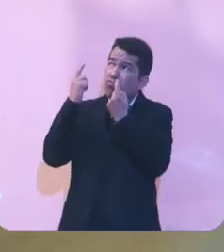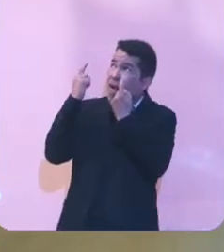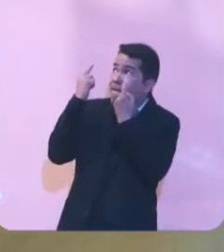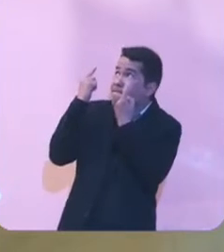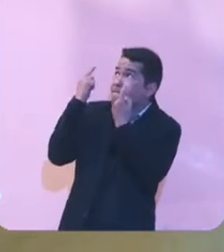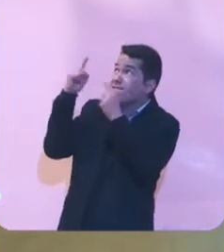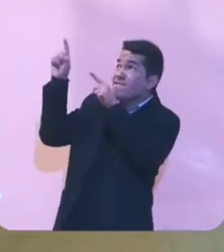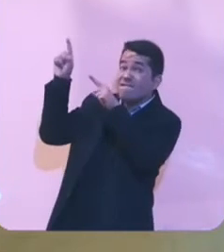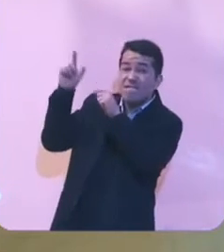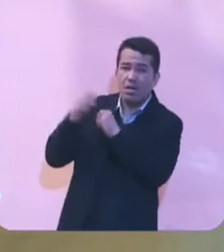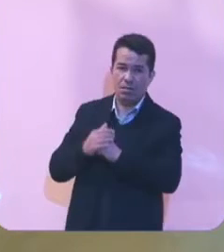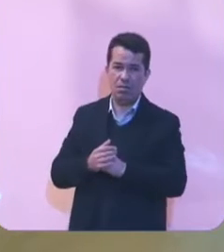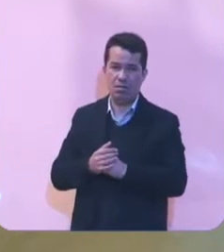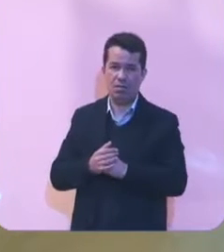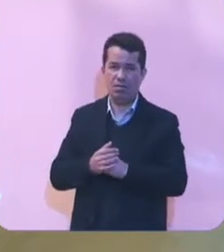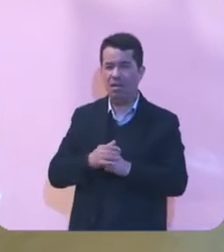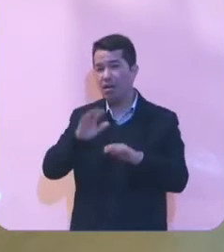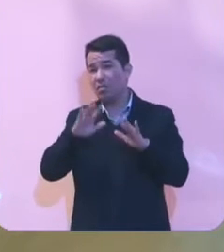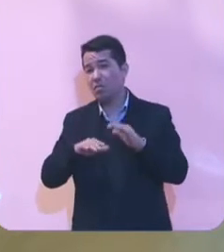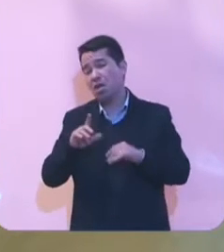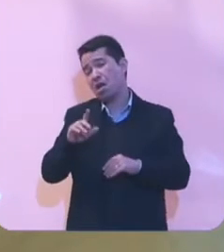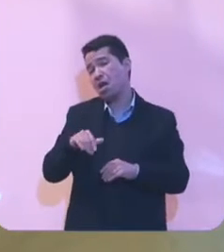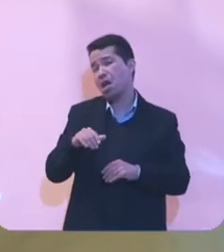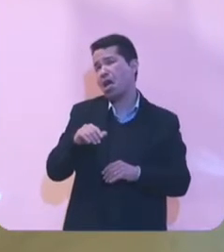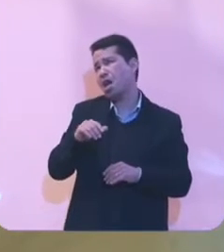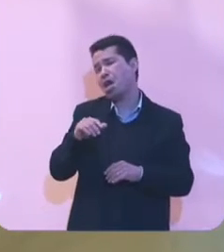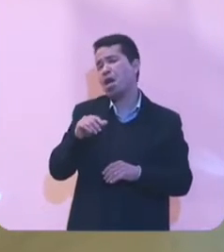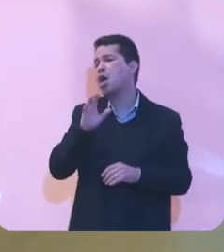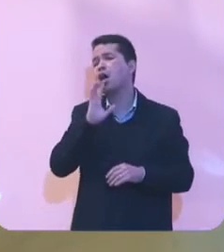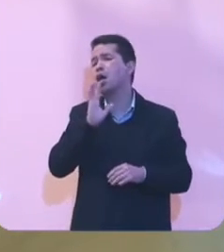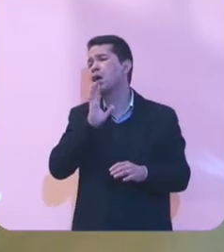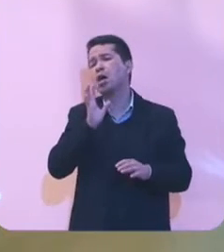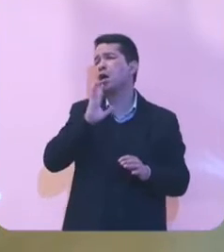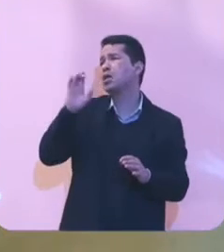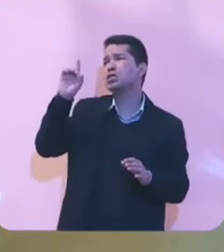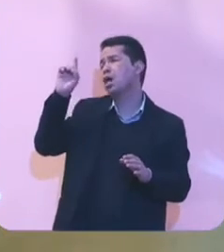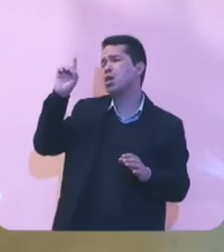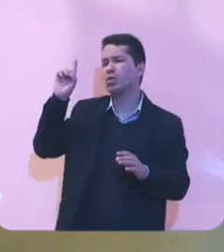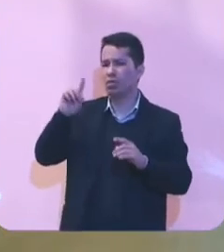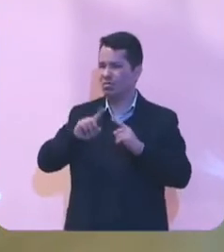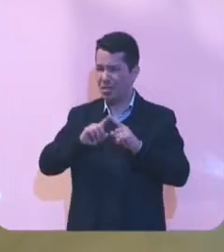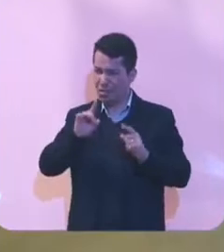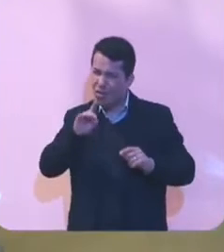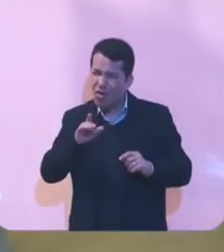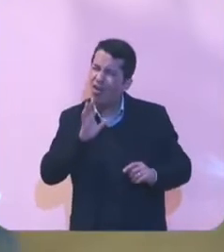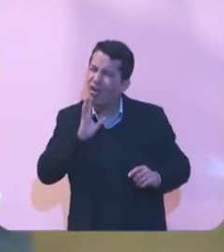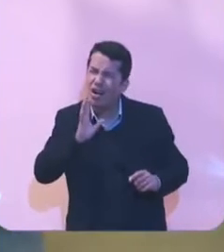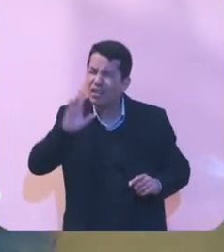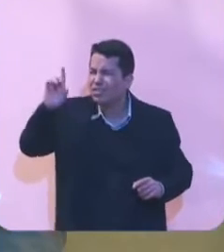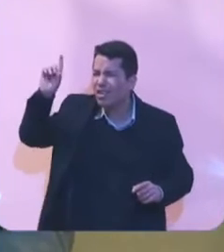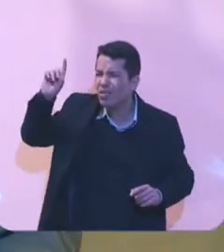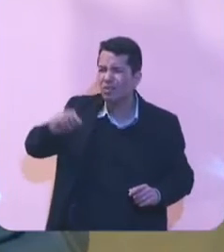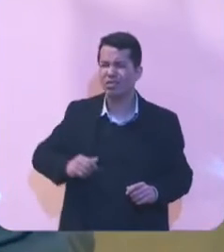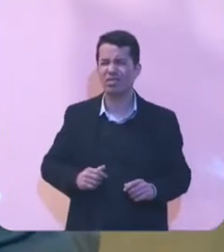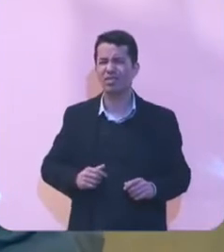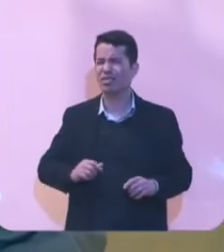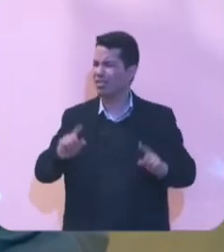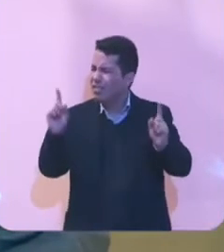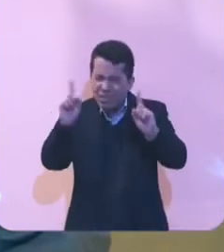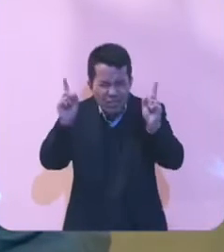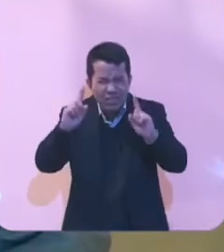que Ele é o nosso Deus e não deixa Ele ser o Senhor da nossa vida. A gente brinca com a